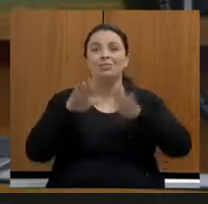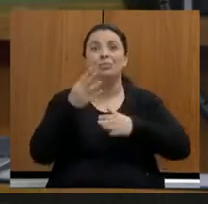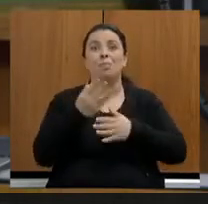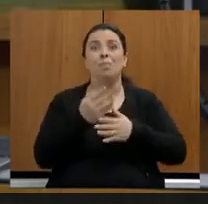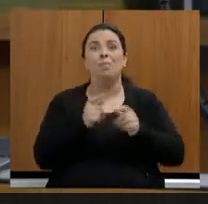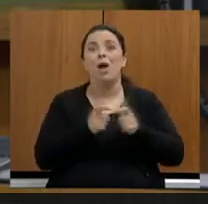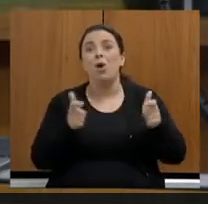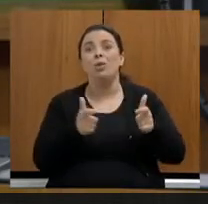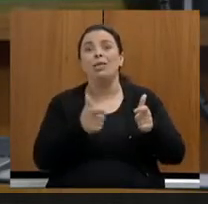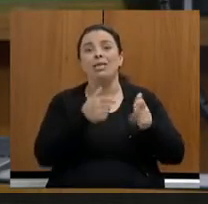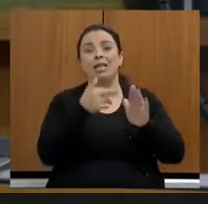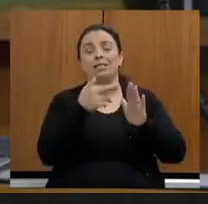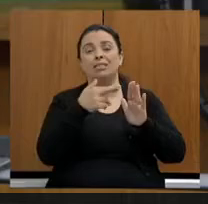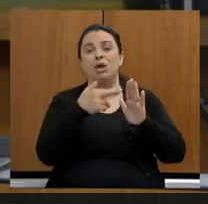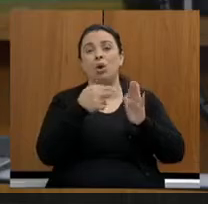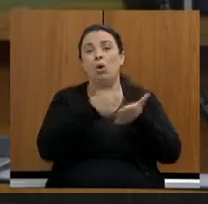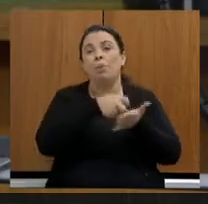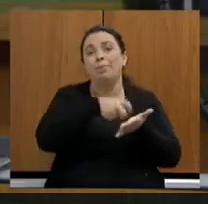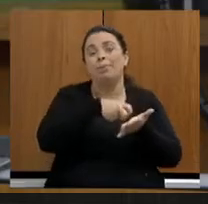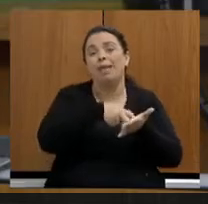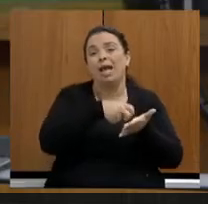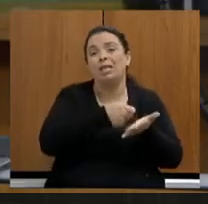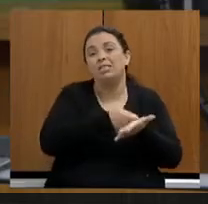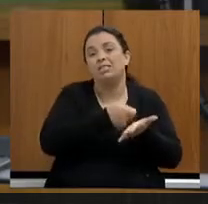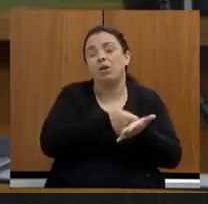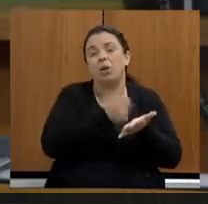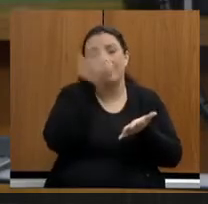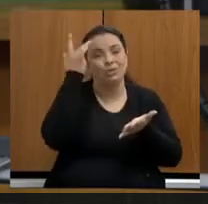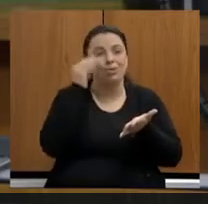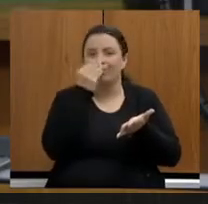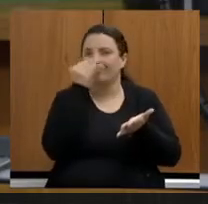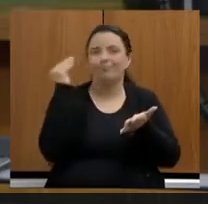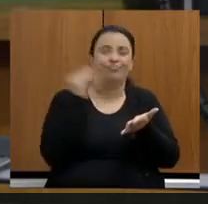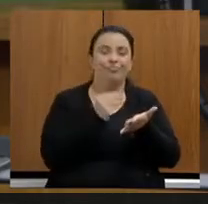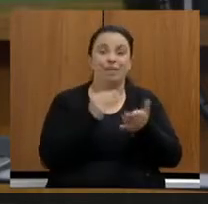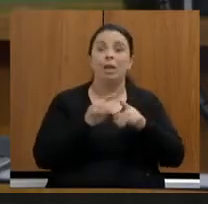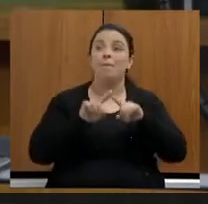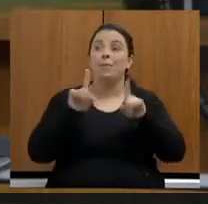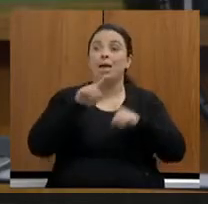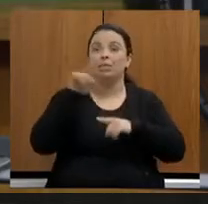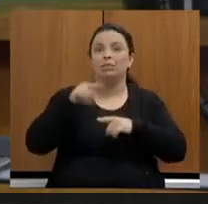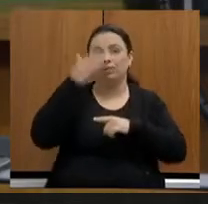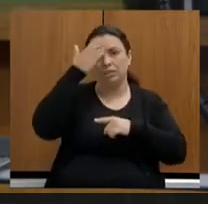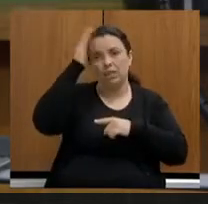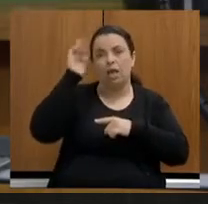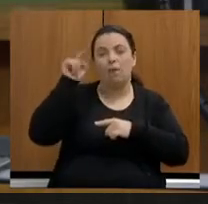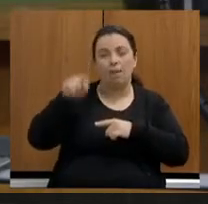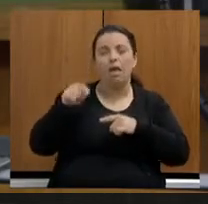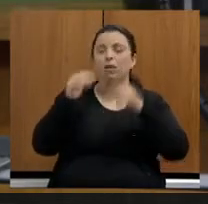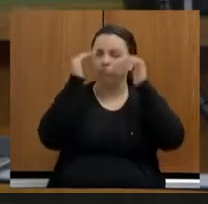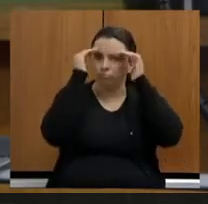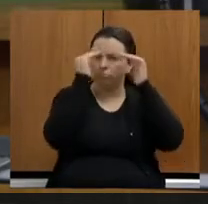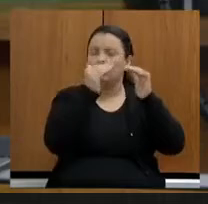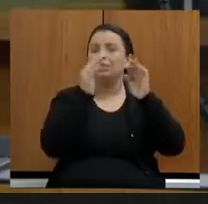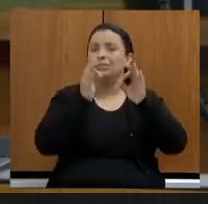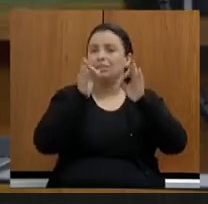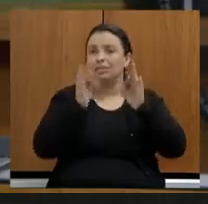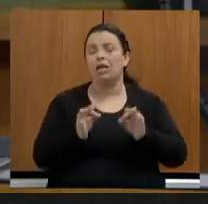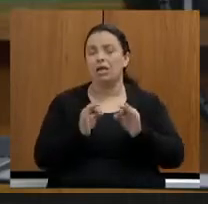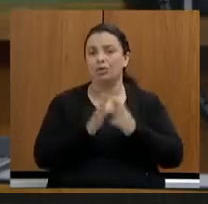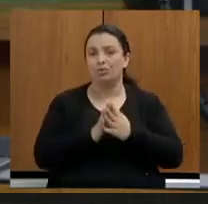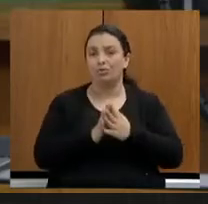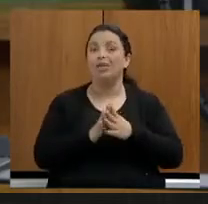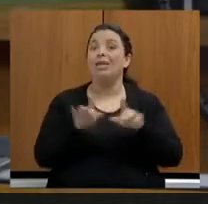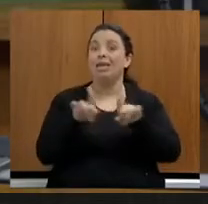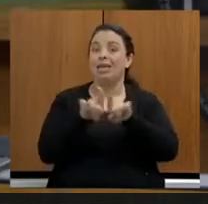cumpre é diferente então o cumprimento do governo Zema e o reconhecimento dos das pessoas lá da